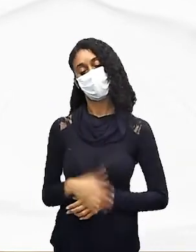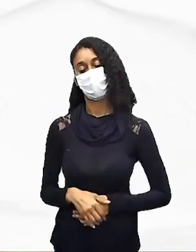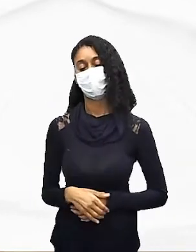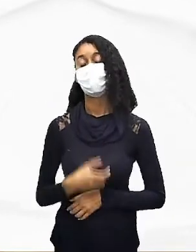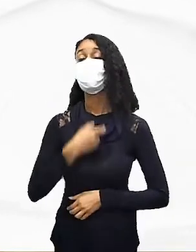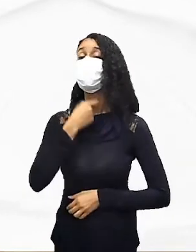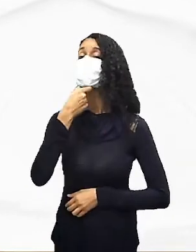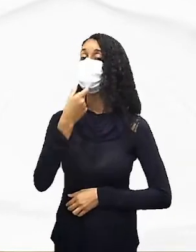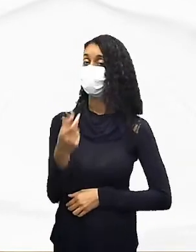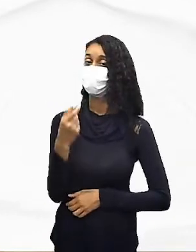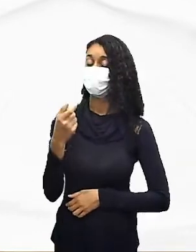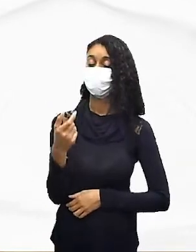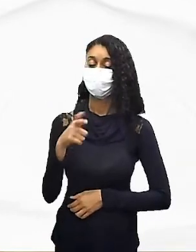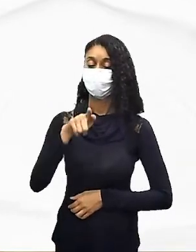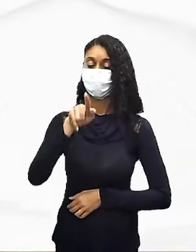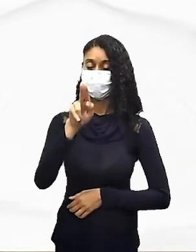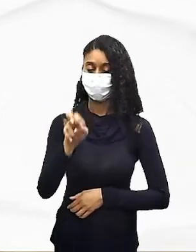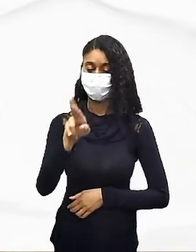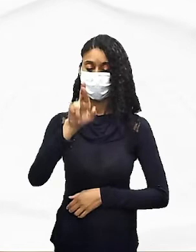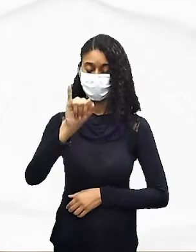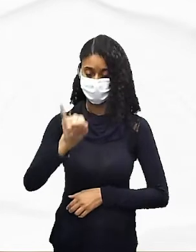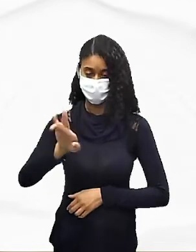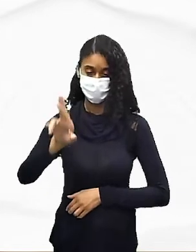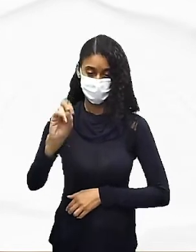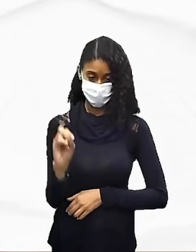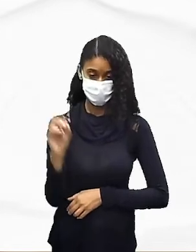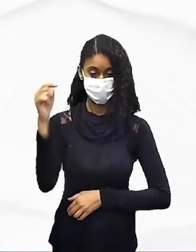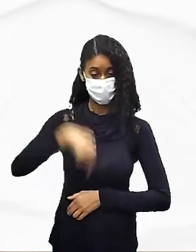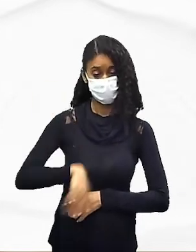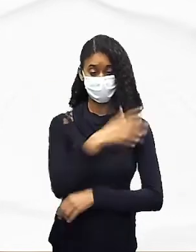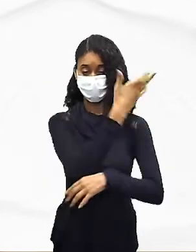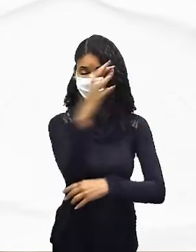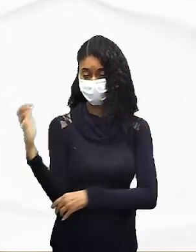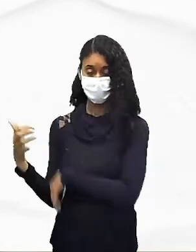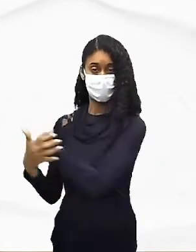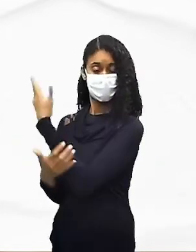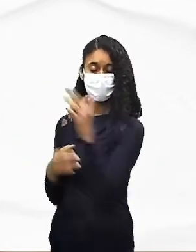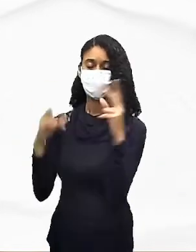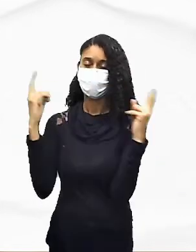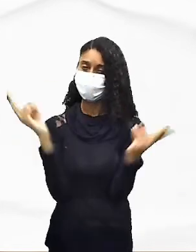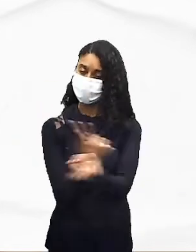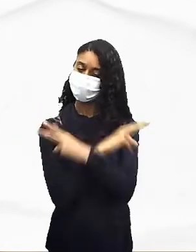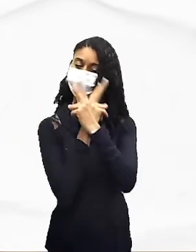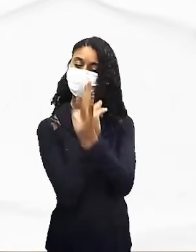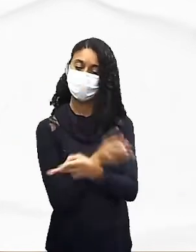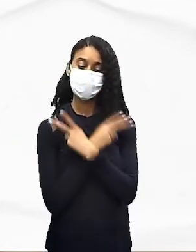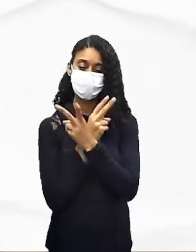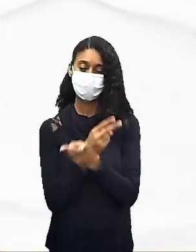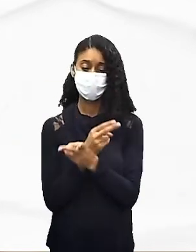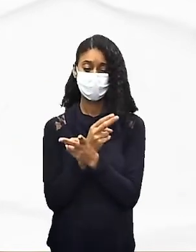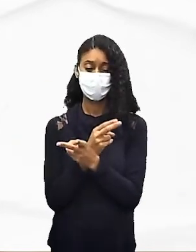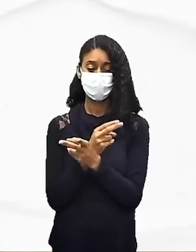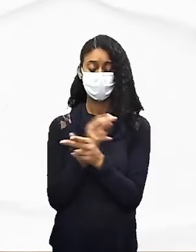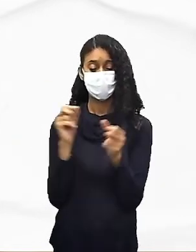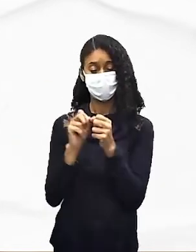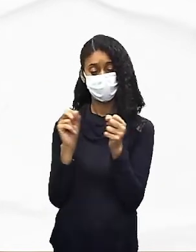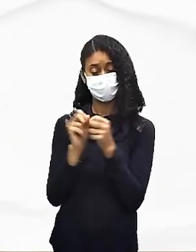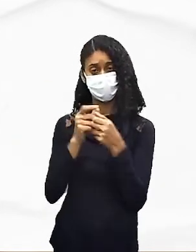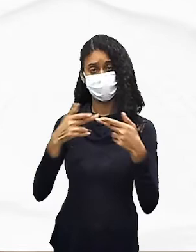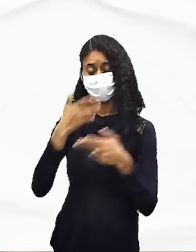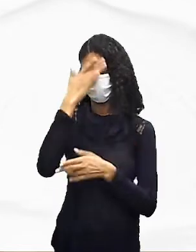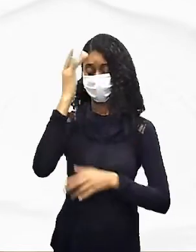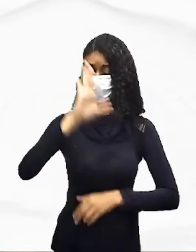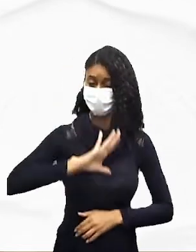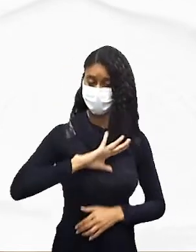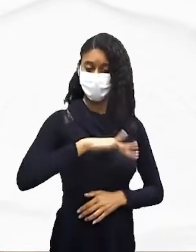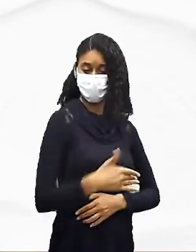Guerreiro. Aqui na floresta dos ventos batida, façanhas de bravos não geram escravos, que